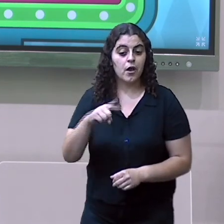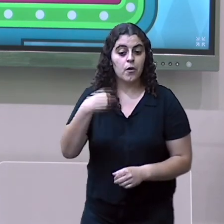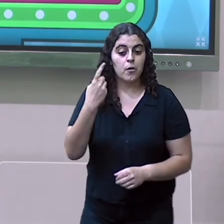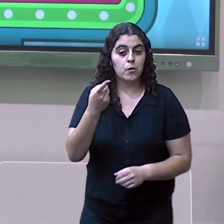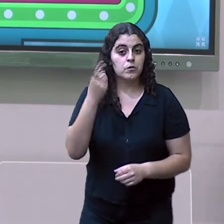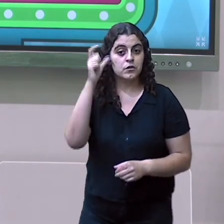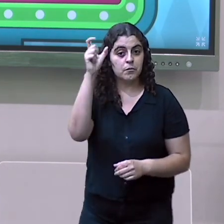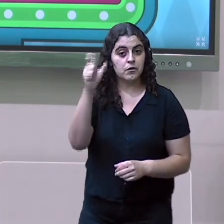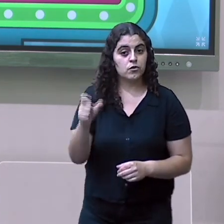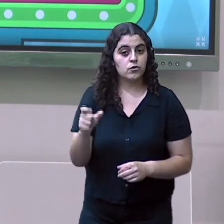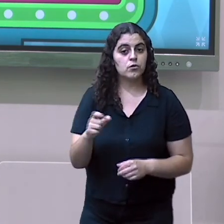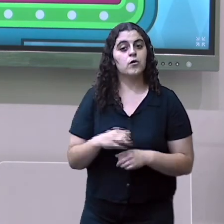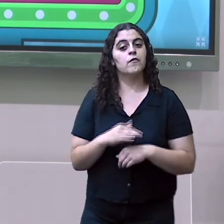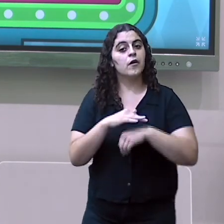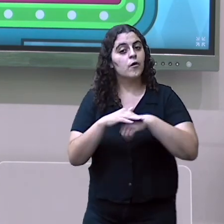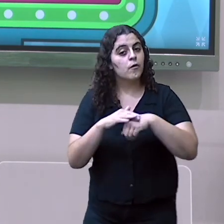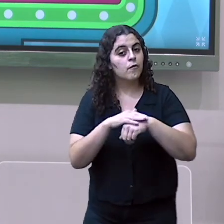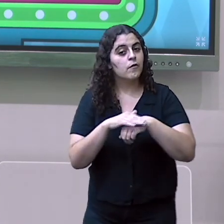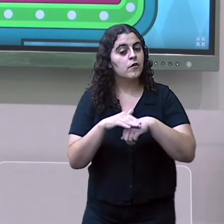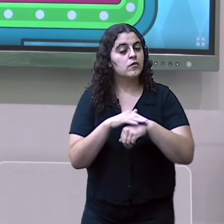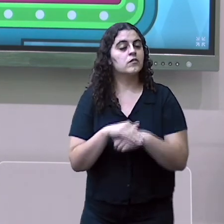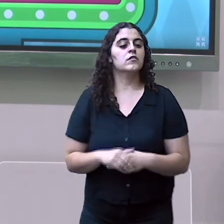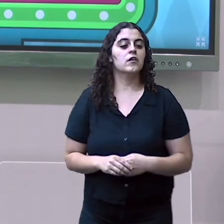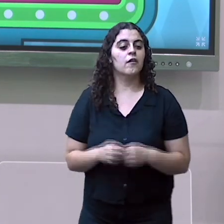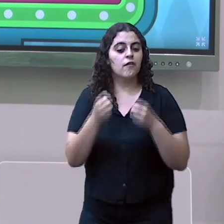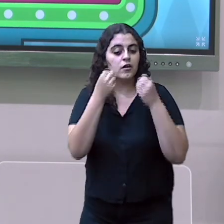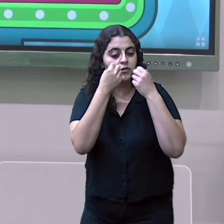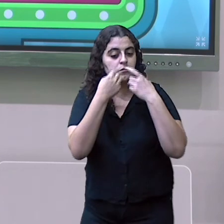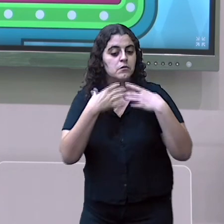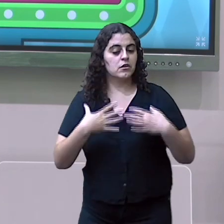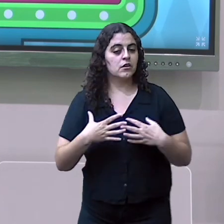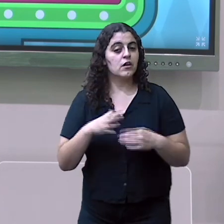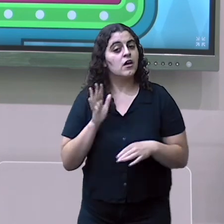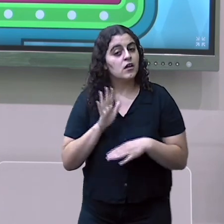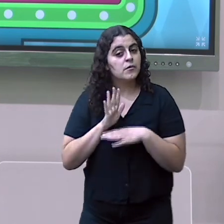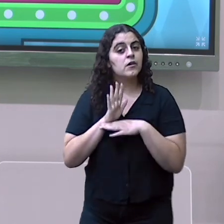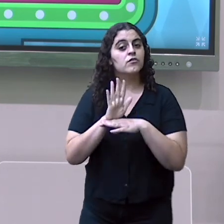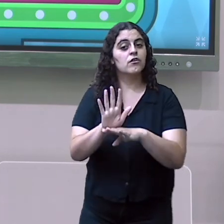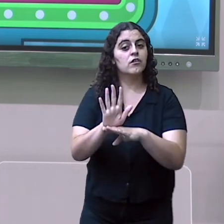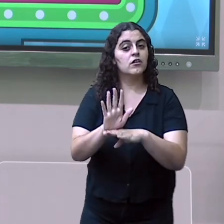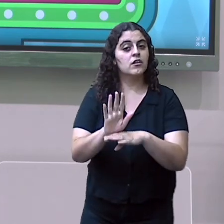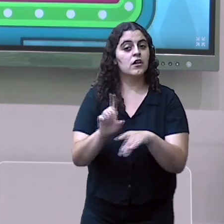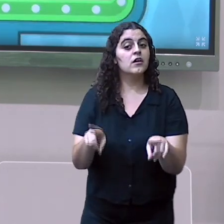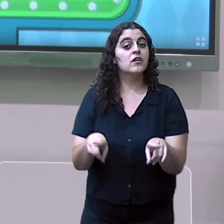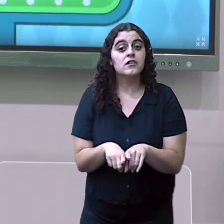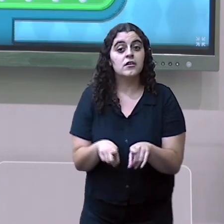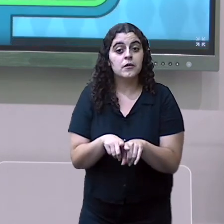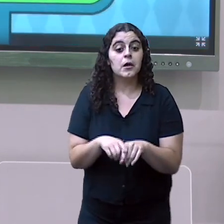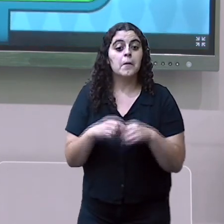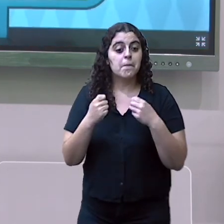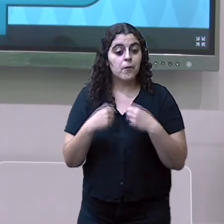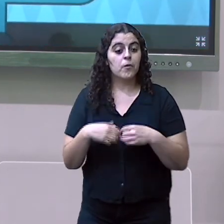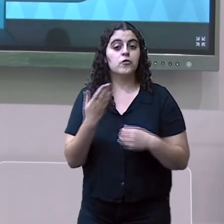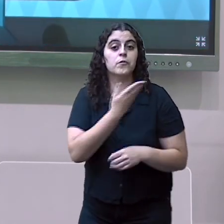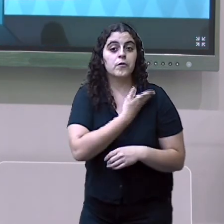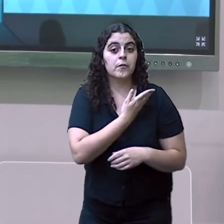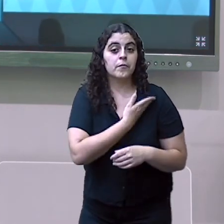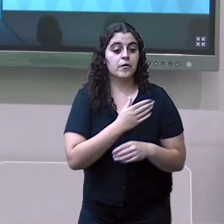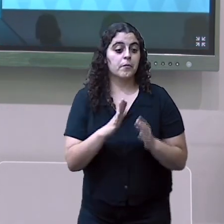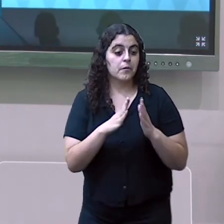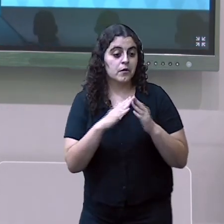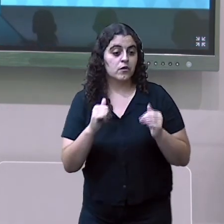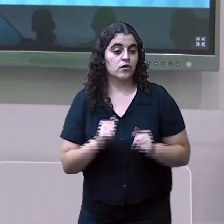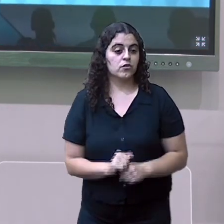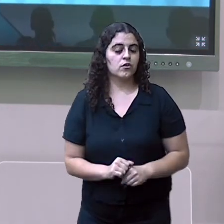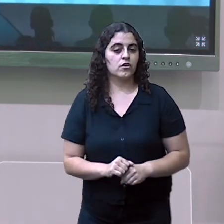tenho que conversar com o meu responsável, com as pessoas mais experientes, até com o colega, Como que você supera